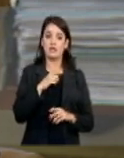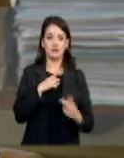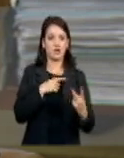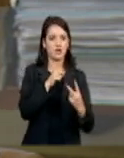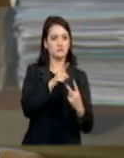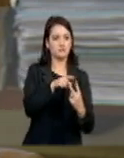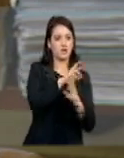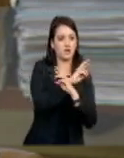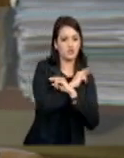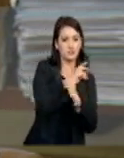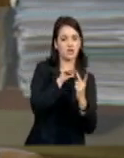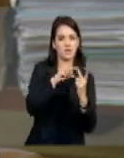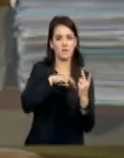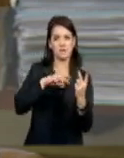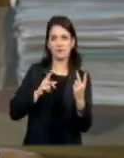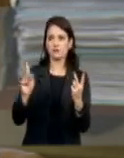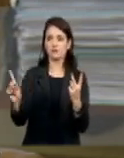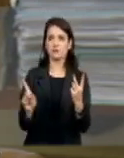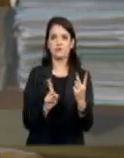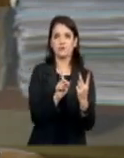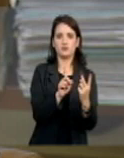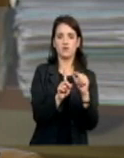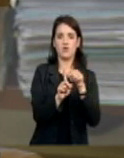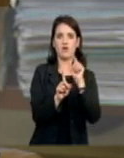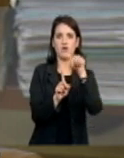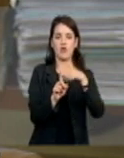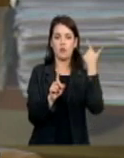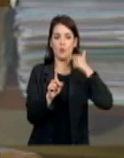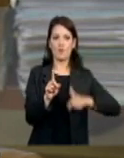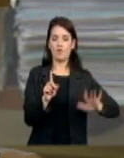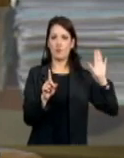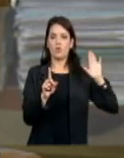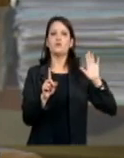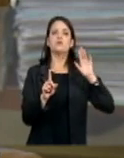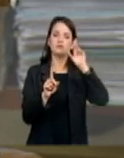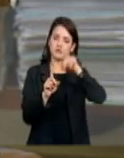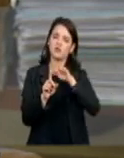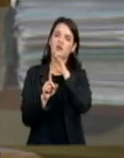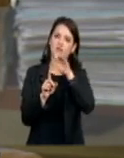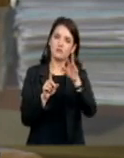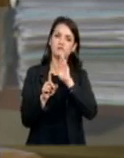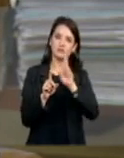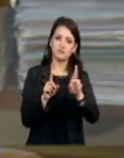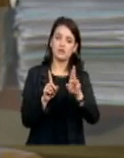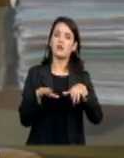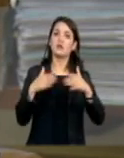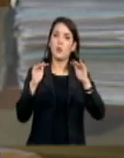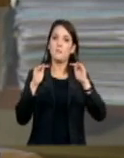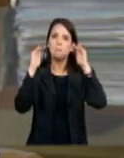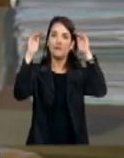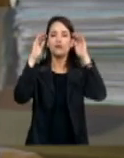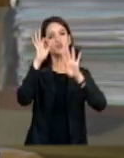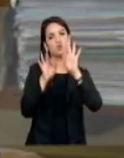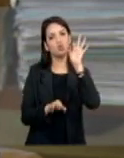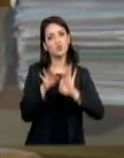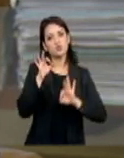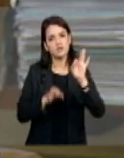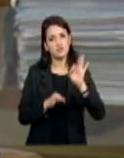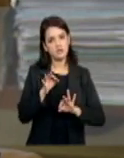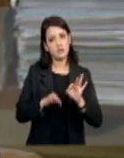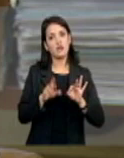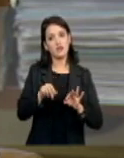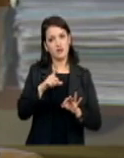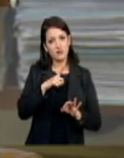'desinteressado' a primazia judiciária por isso fundado no postulado da essencialidade